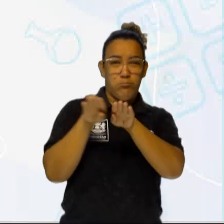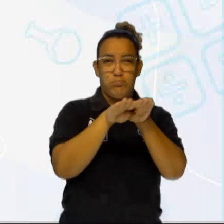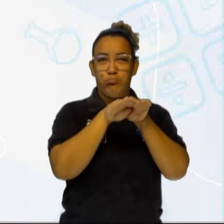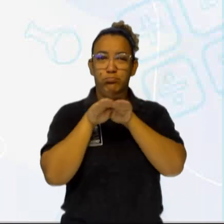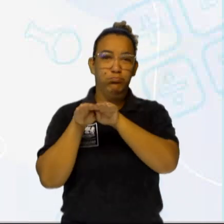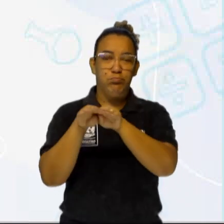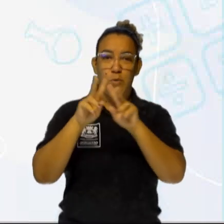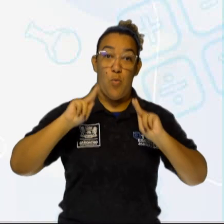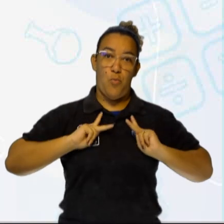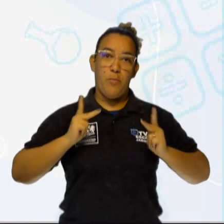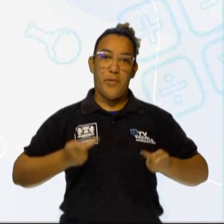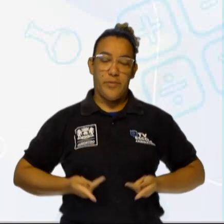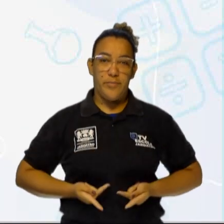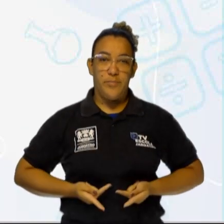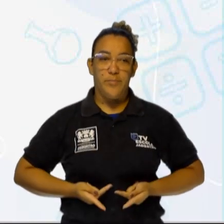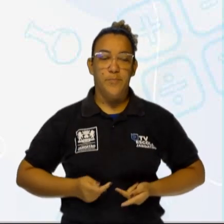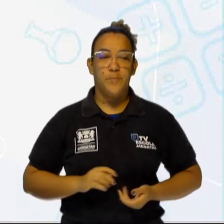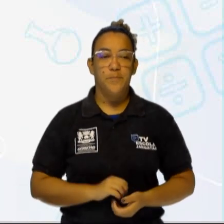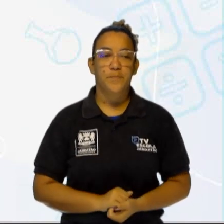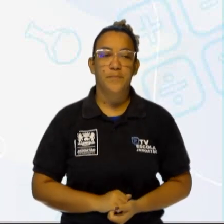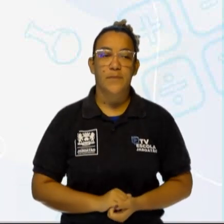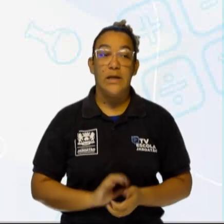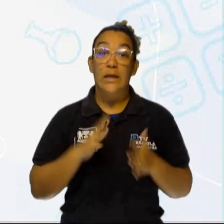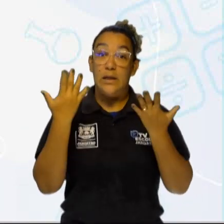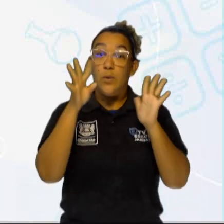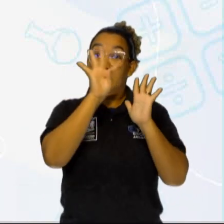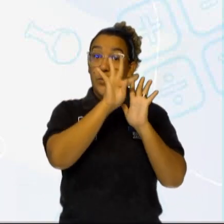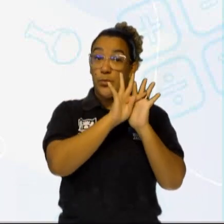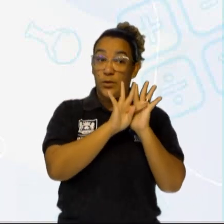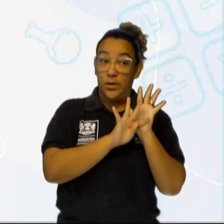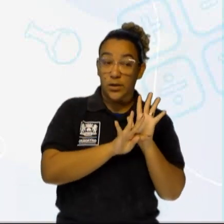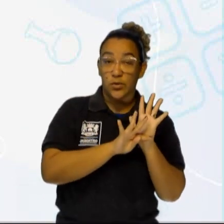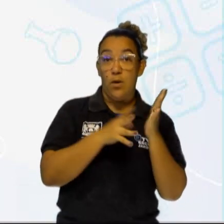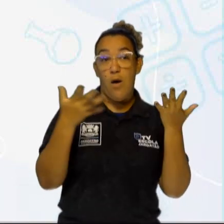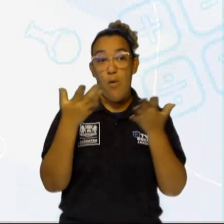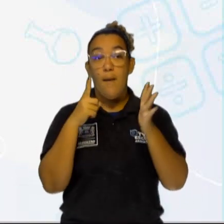humano. Bom, então aí o texto da Simone de Beauvoir, né,